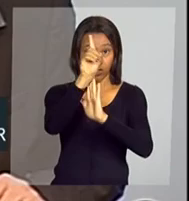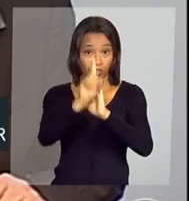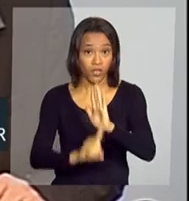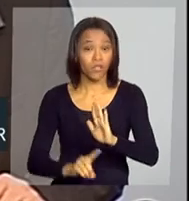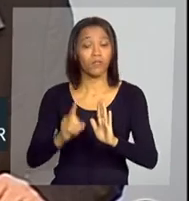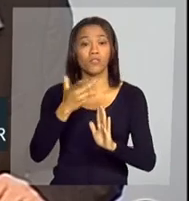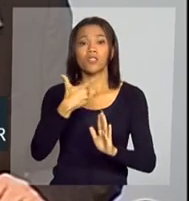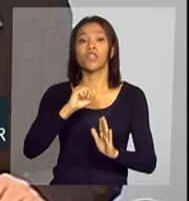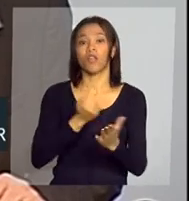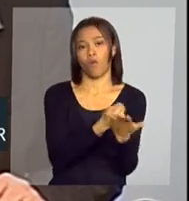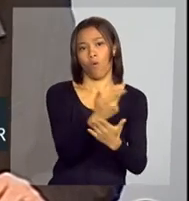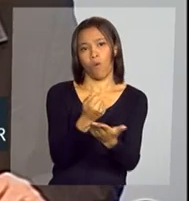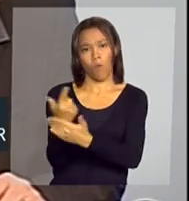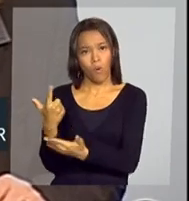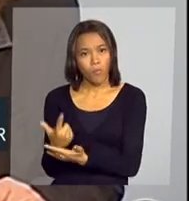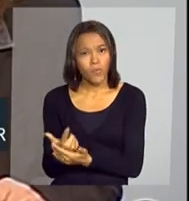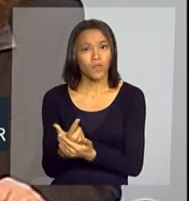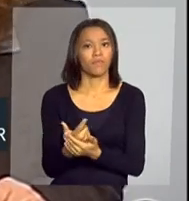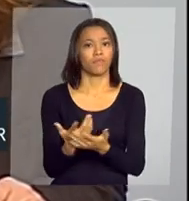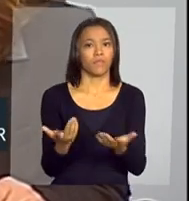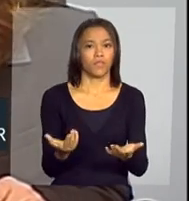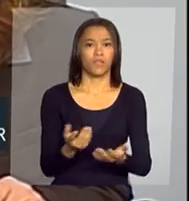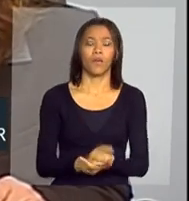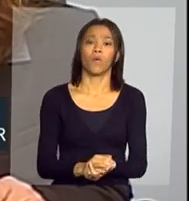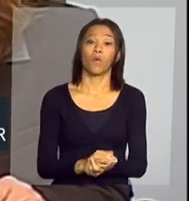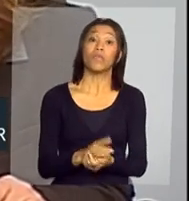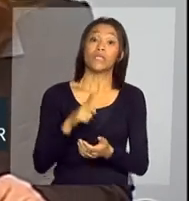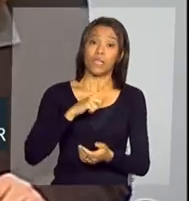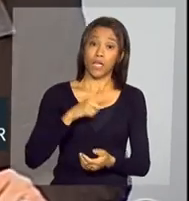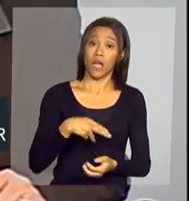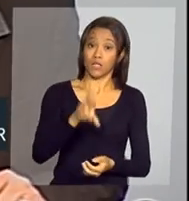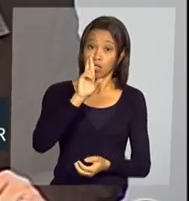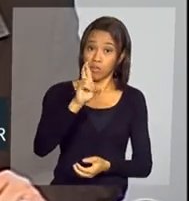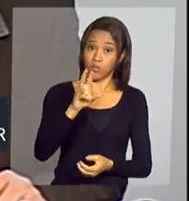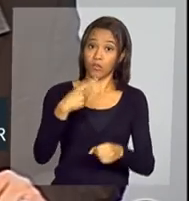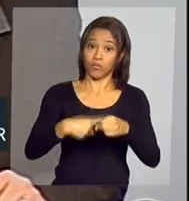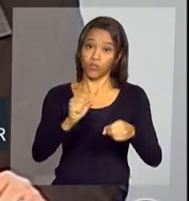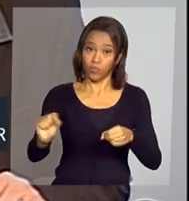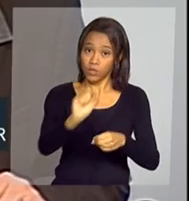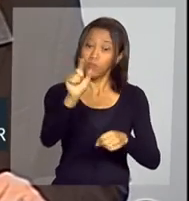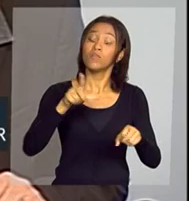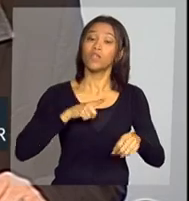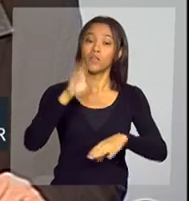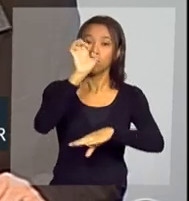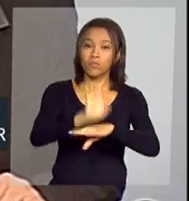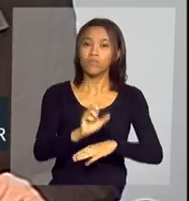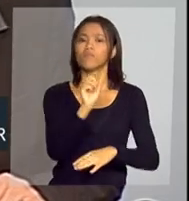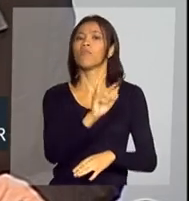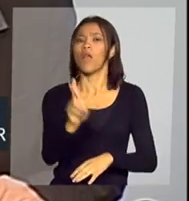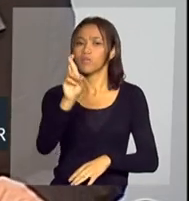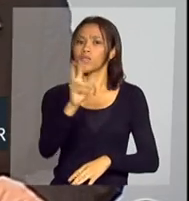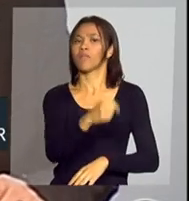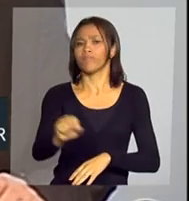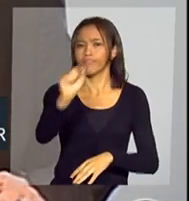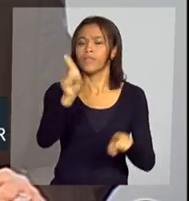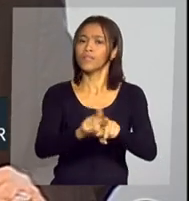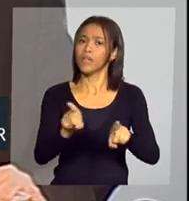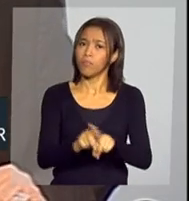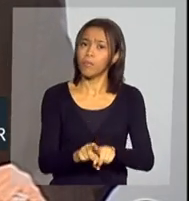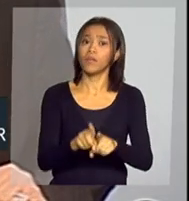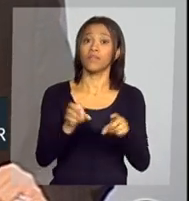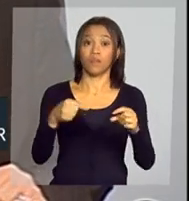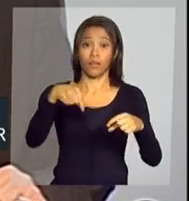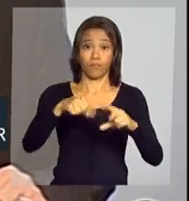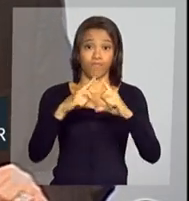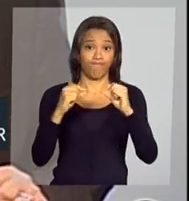é um sistema federalista tem o papel dos Municípios papel do estado e o papel da união e agora em